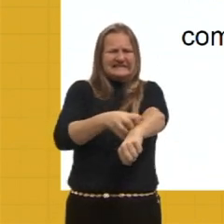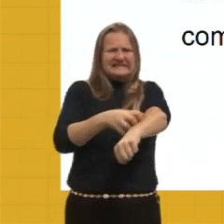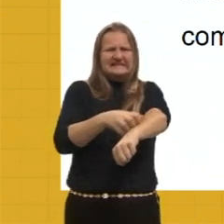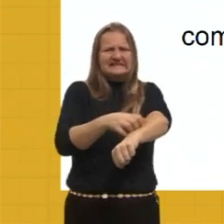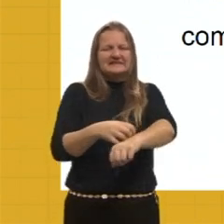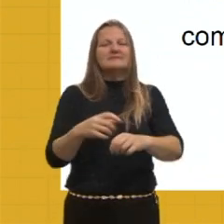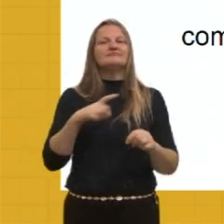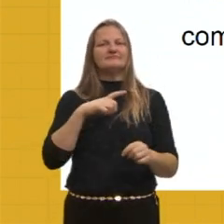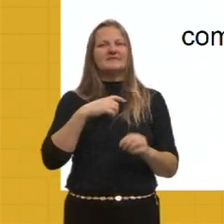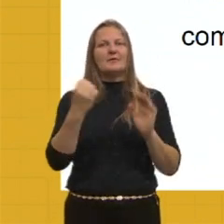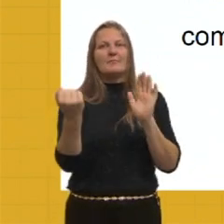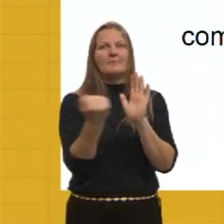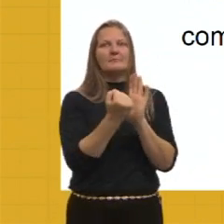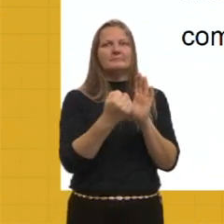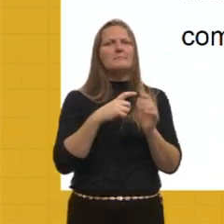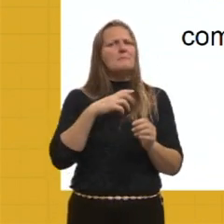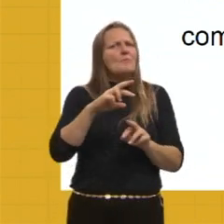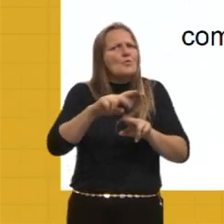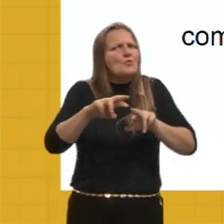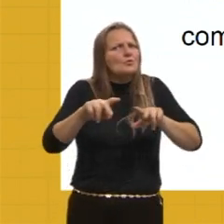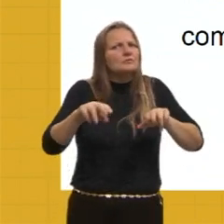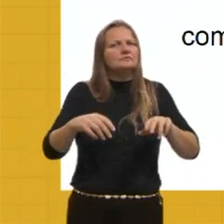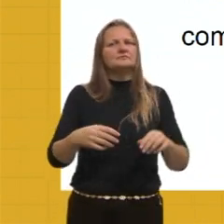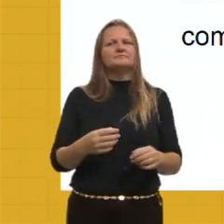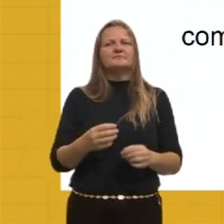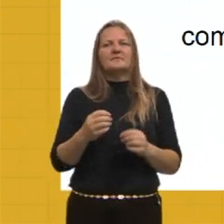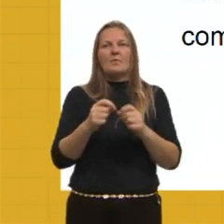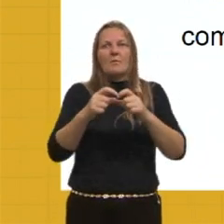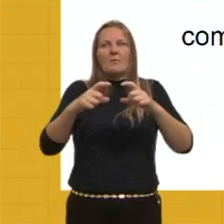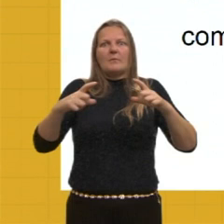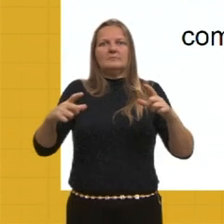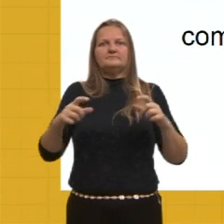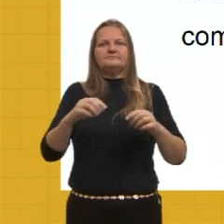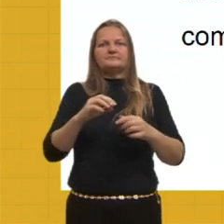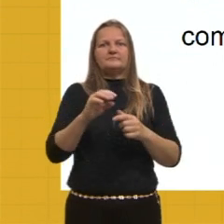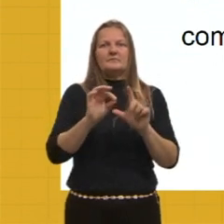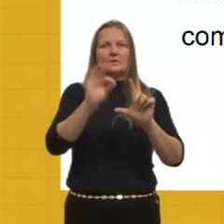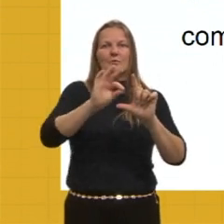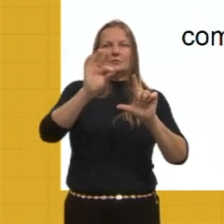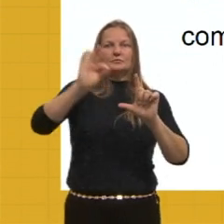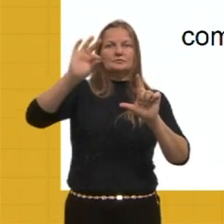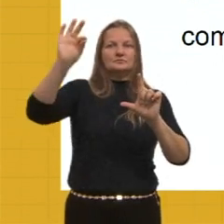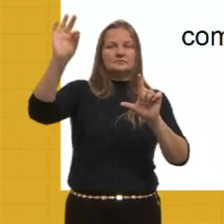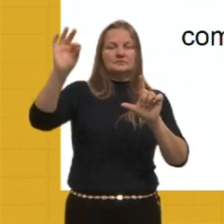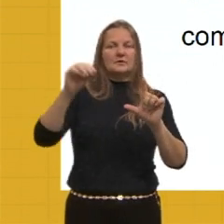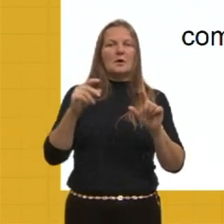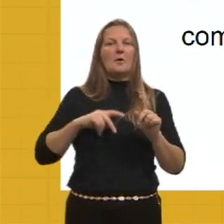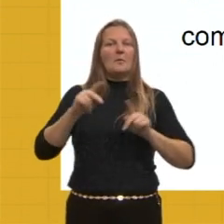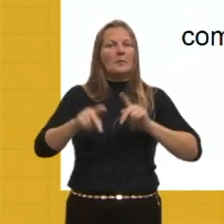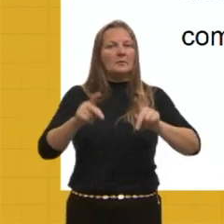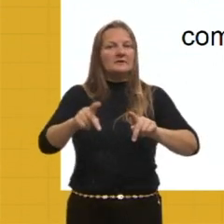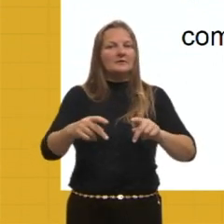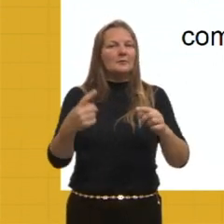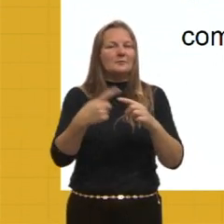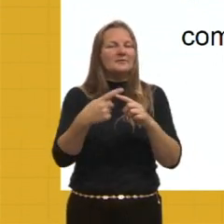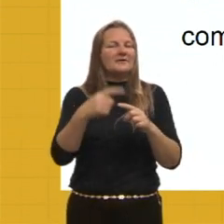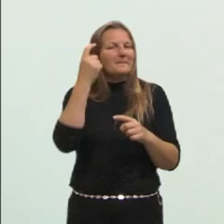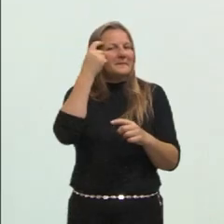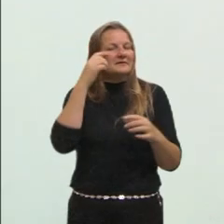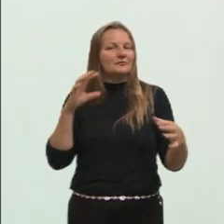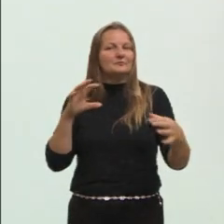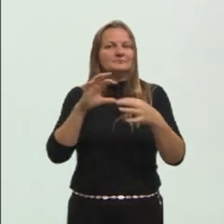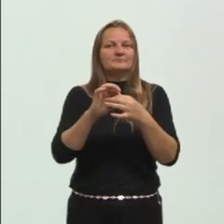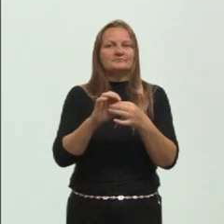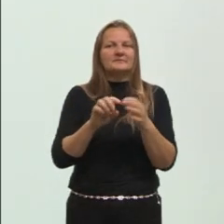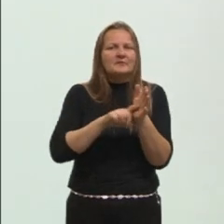Às vezes acontece muito né Tem aumentado todos esses distúrbios na população e a gente ainda não associou porque as pesquisas estão cada